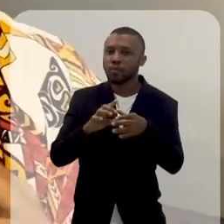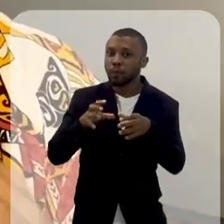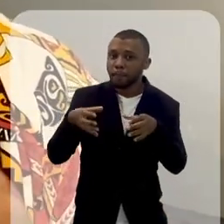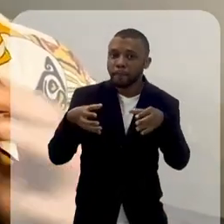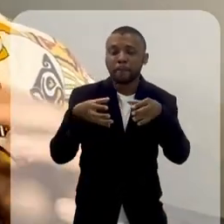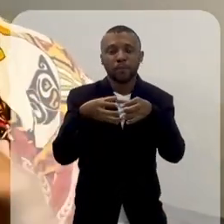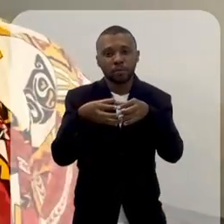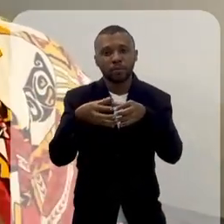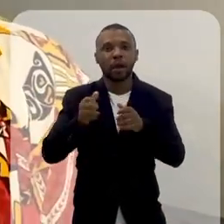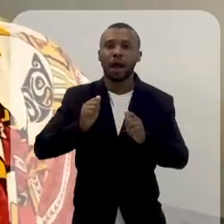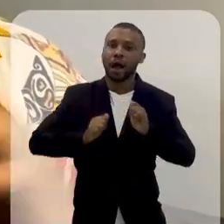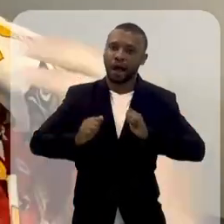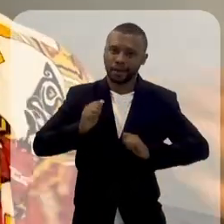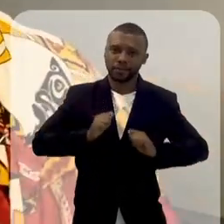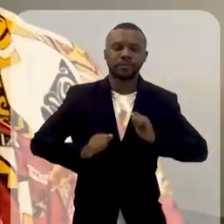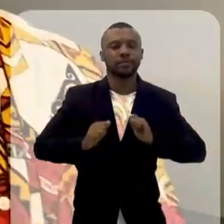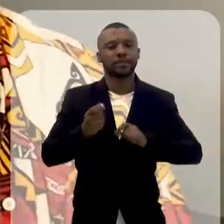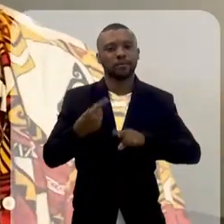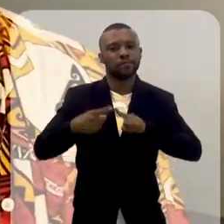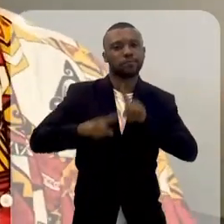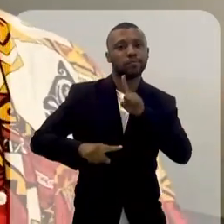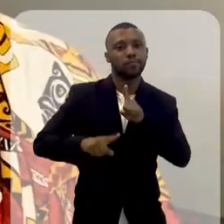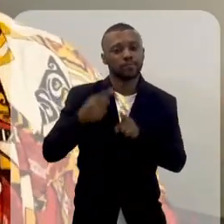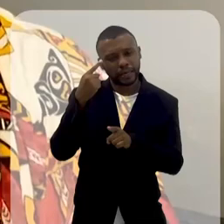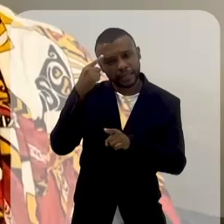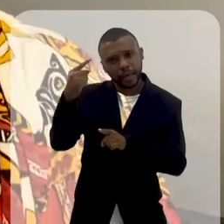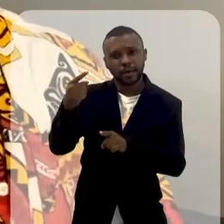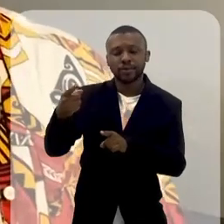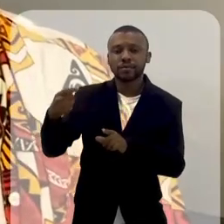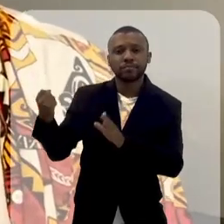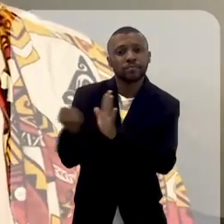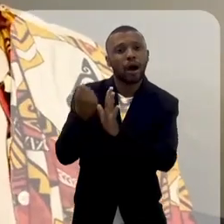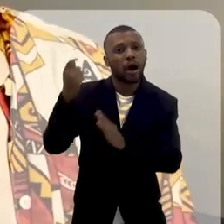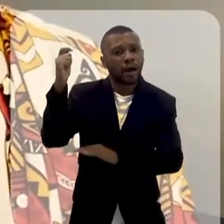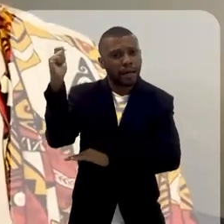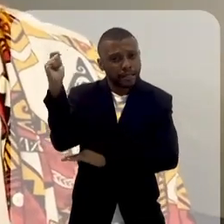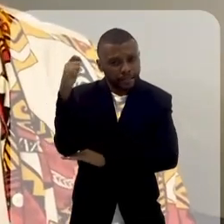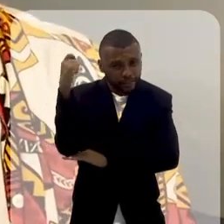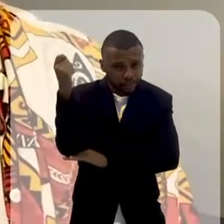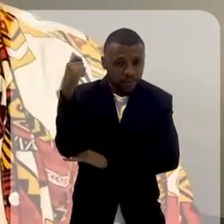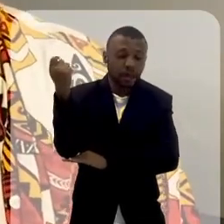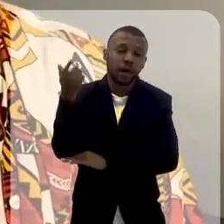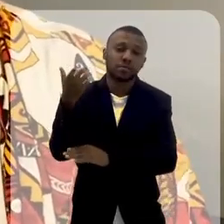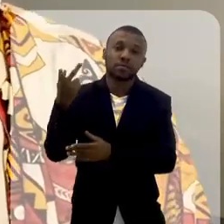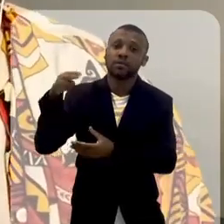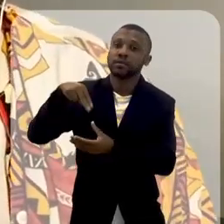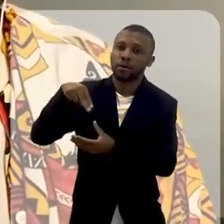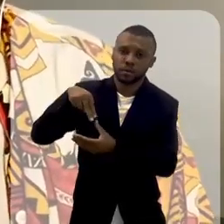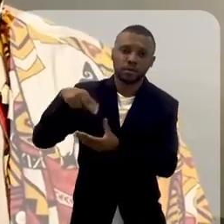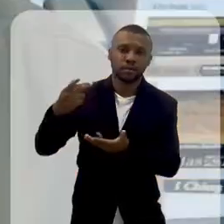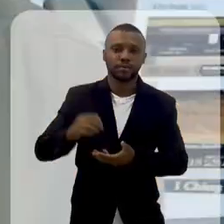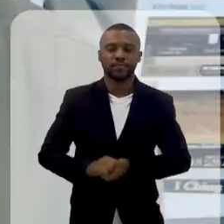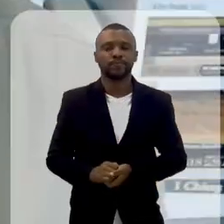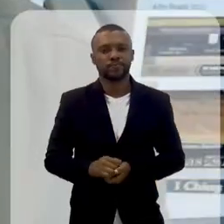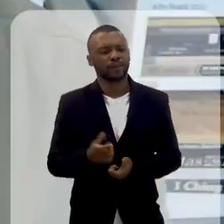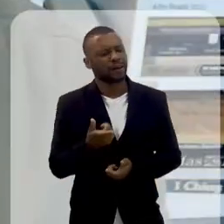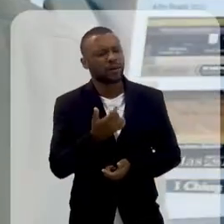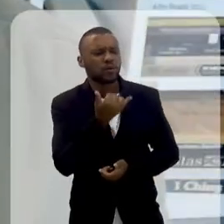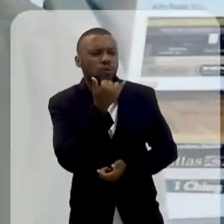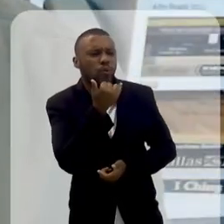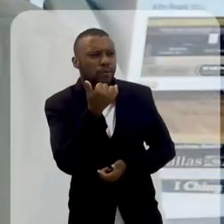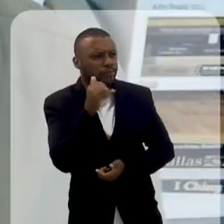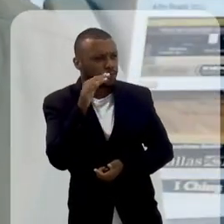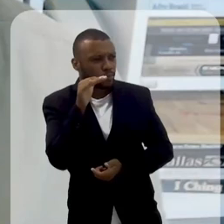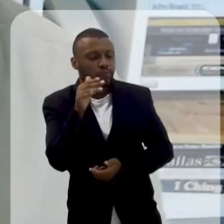parte desse comitê, que é um comitê de jovens artistas promissores, e eu tenho a ideia de fazer um festival internacional de teatro na Unirio. Perdão,